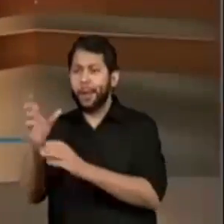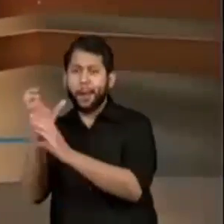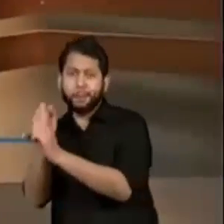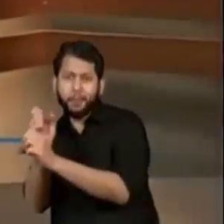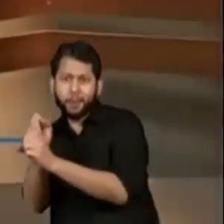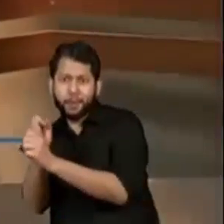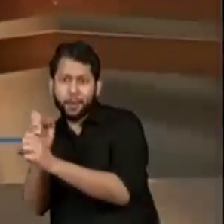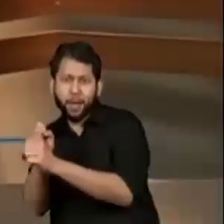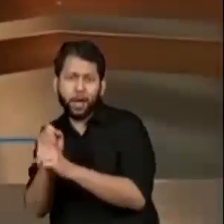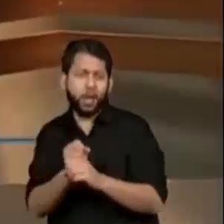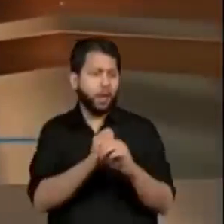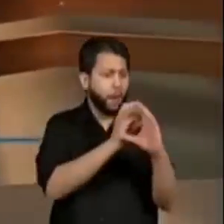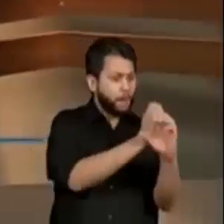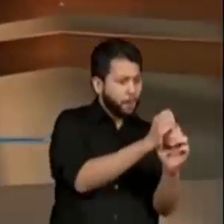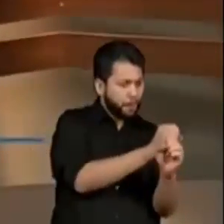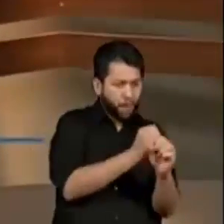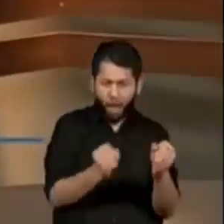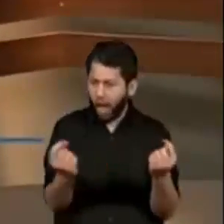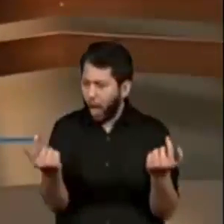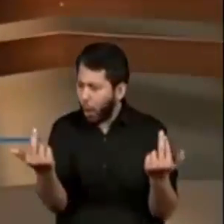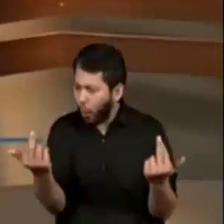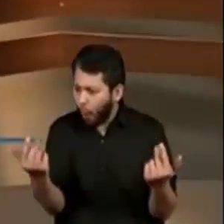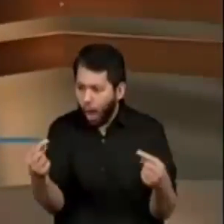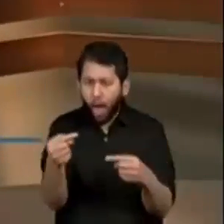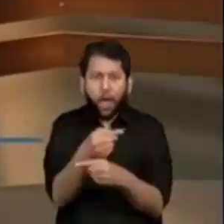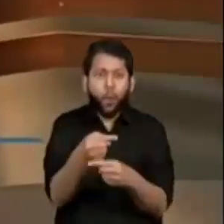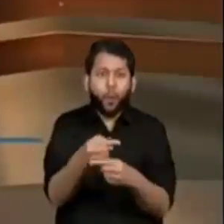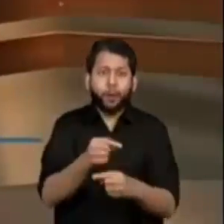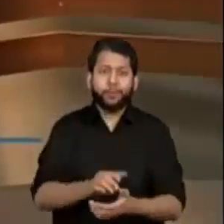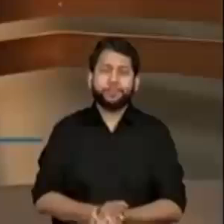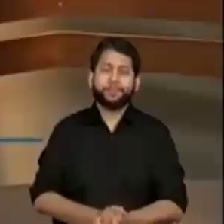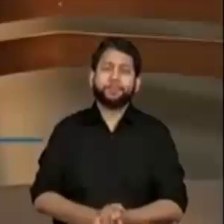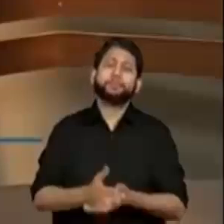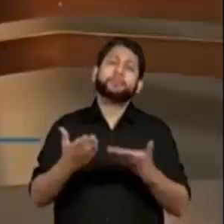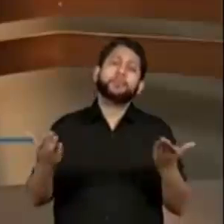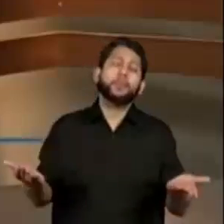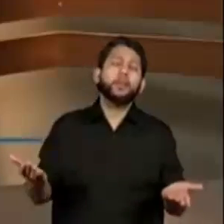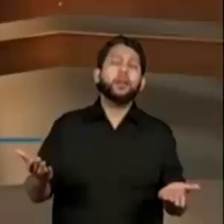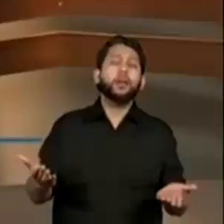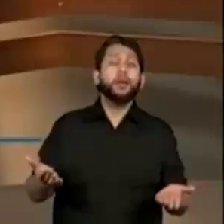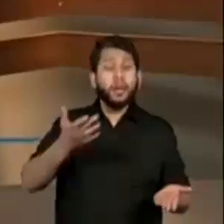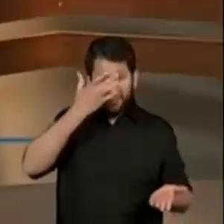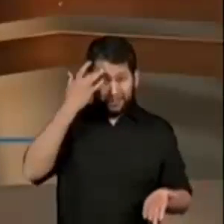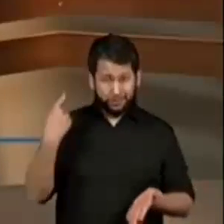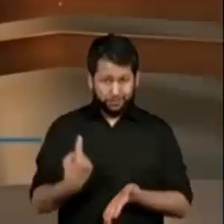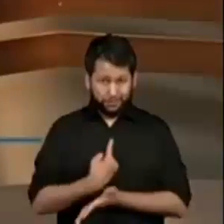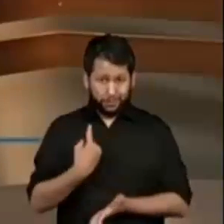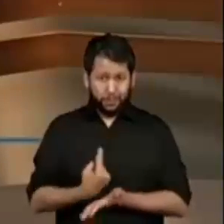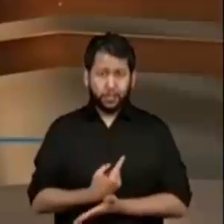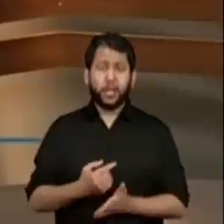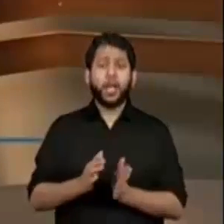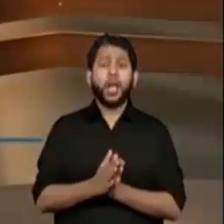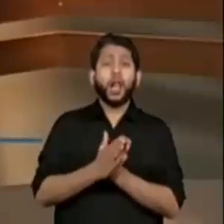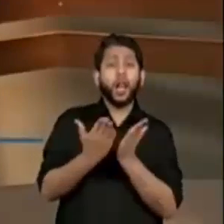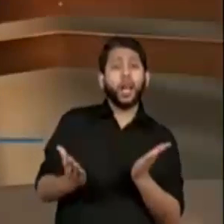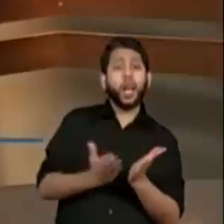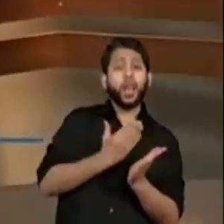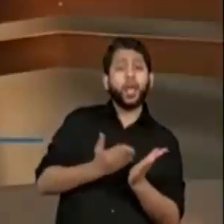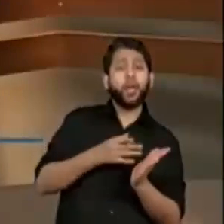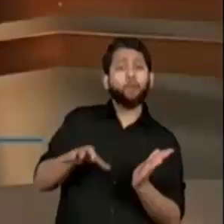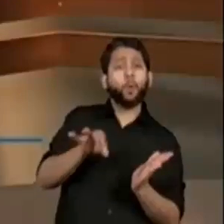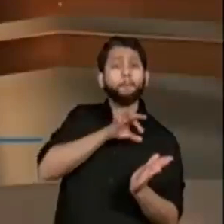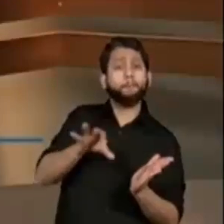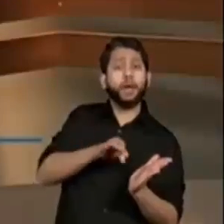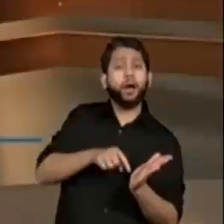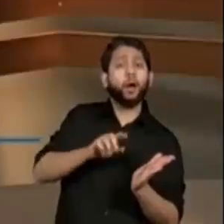é a página, qual é o livro que você está usando? E não, galera, nessa nossa primeira semana, essas aulas são aulas autorais. Elas